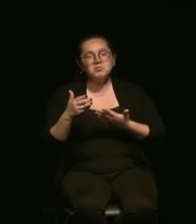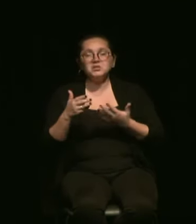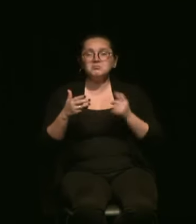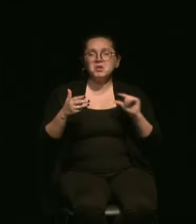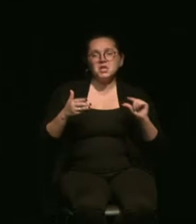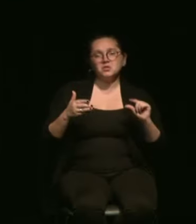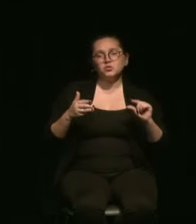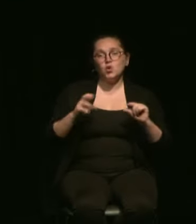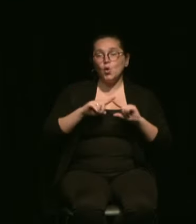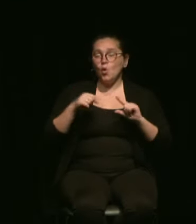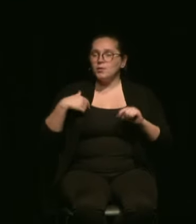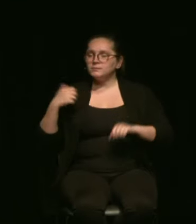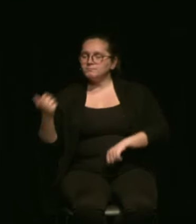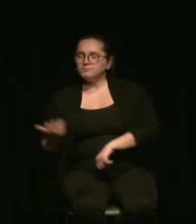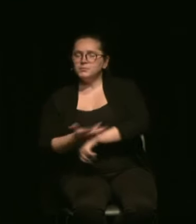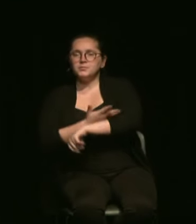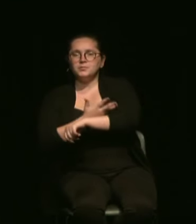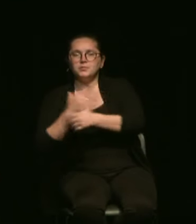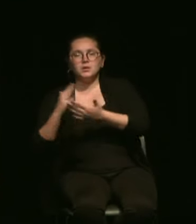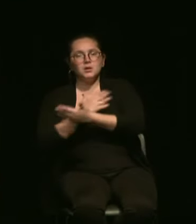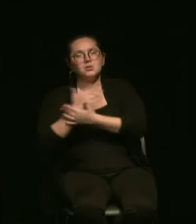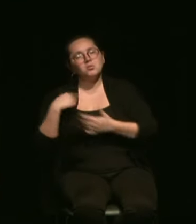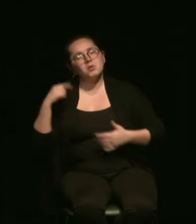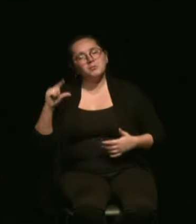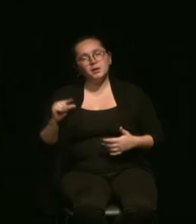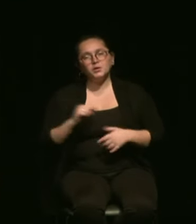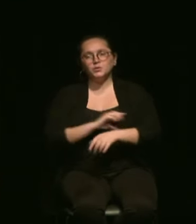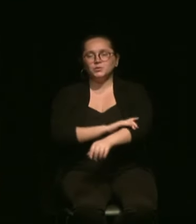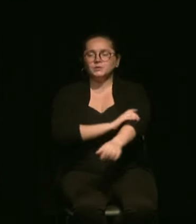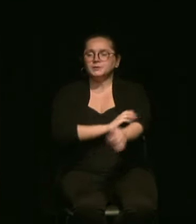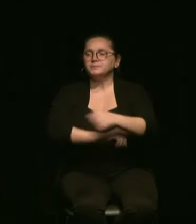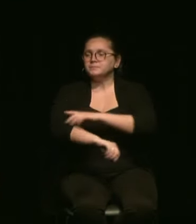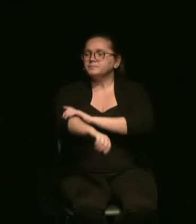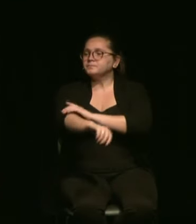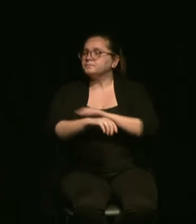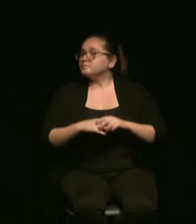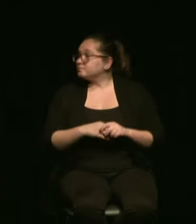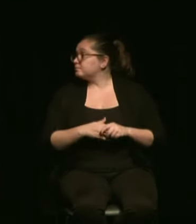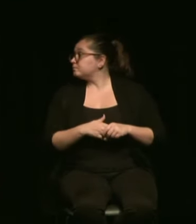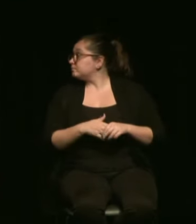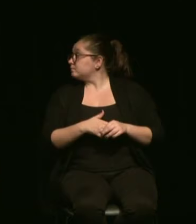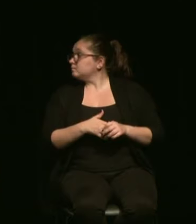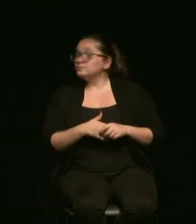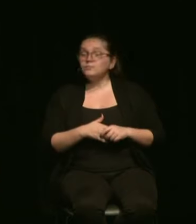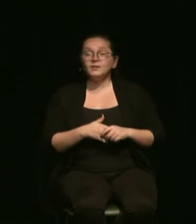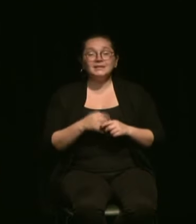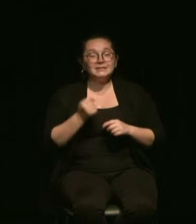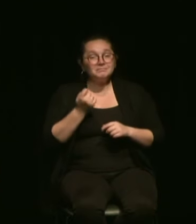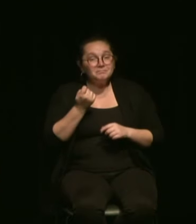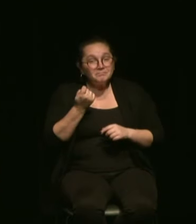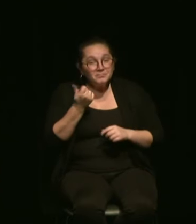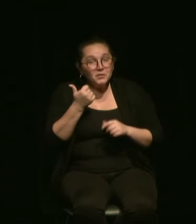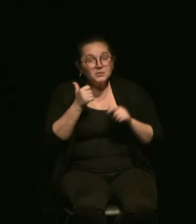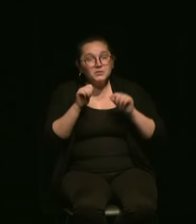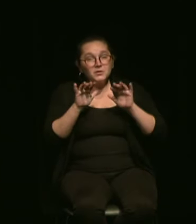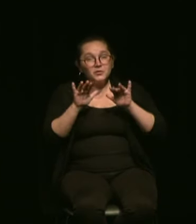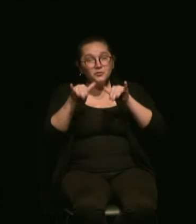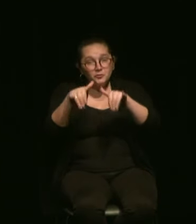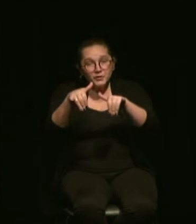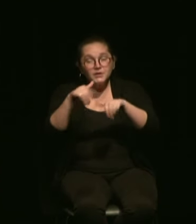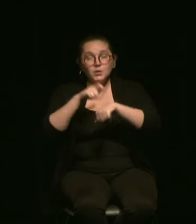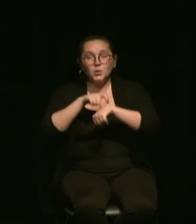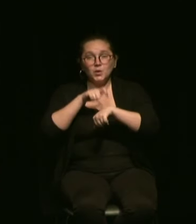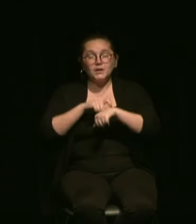verdade estaria nisso. Legal, João. A gente está chegando próximo do momento de ter que